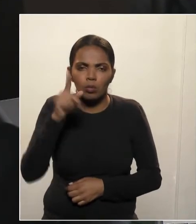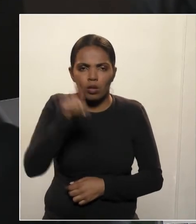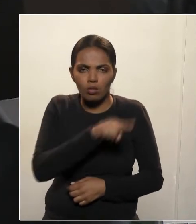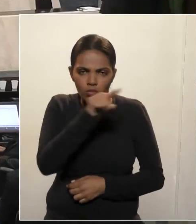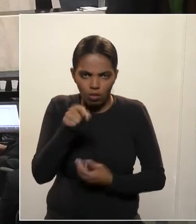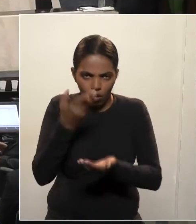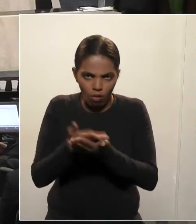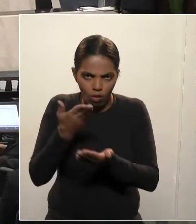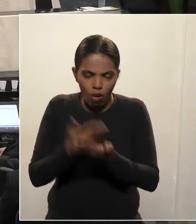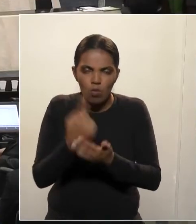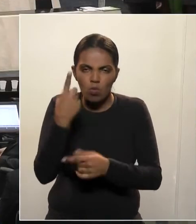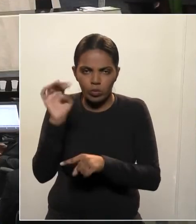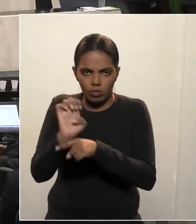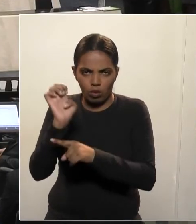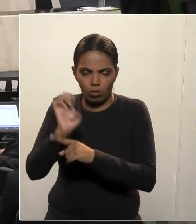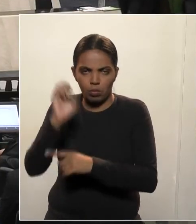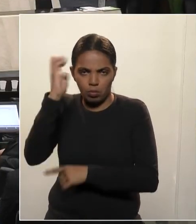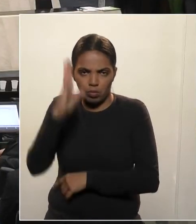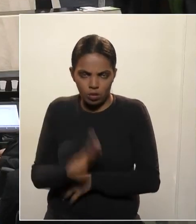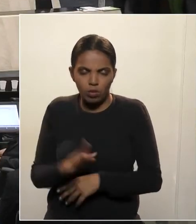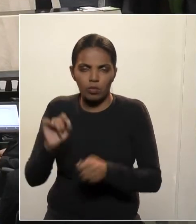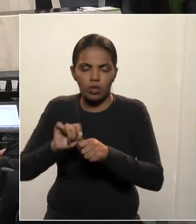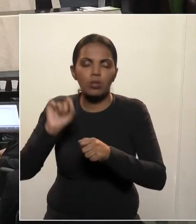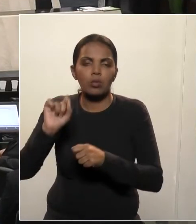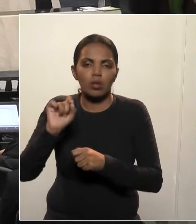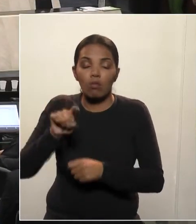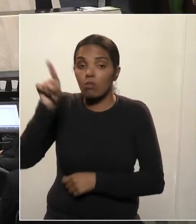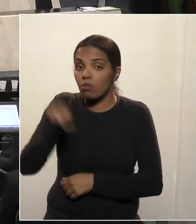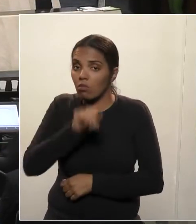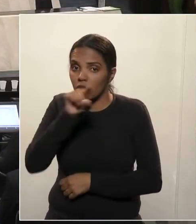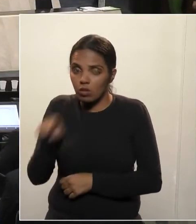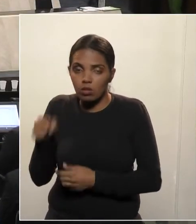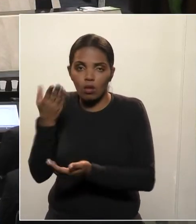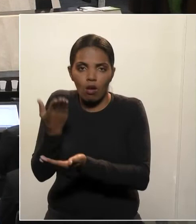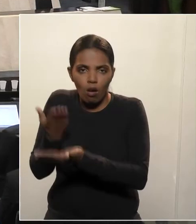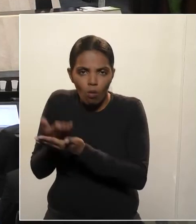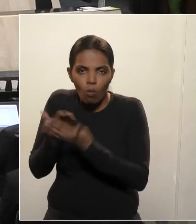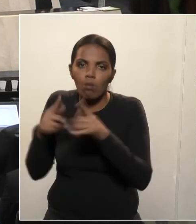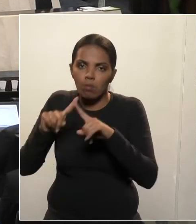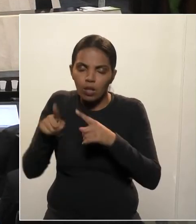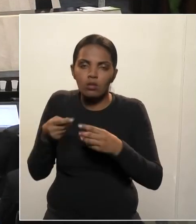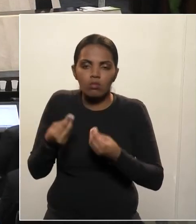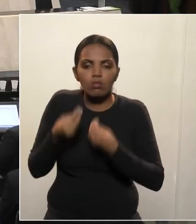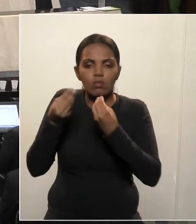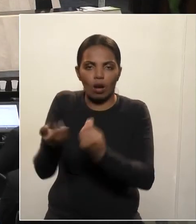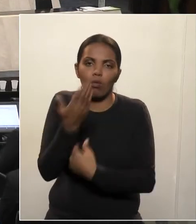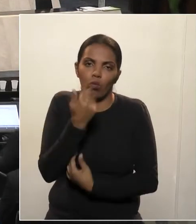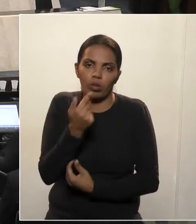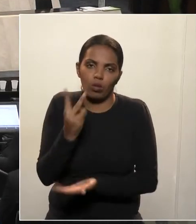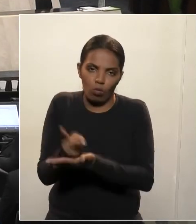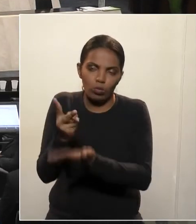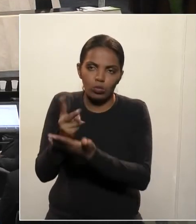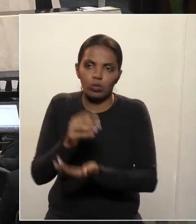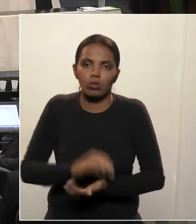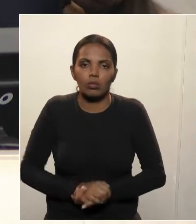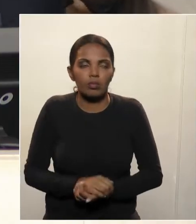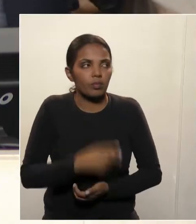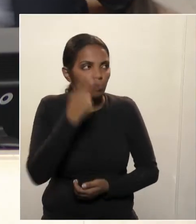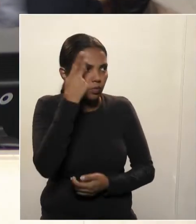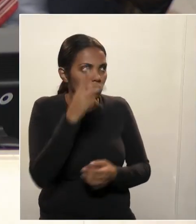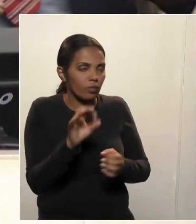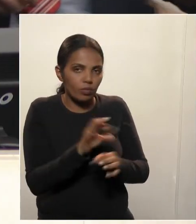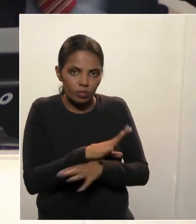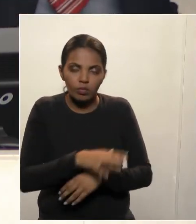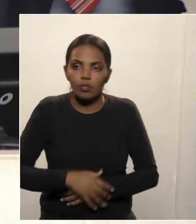um dos estados do Brasil fez uma coisa correta. Suspende as aulas, mas mantém a merenda. Para concluir, por favor. Em